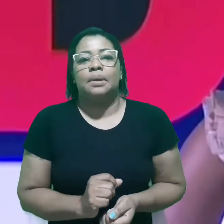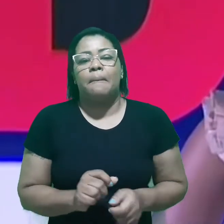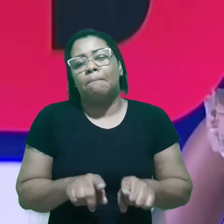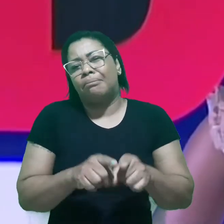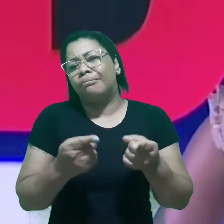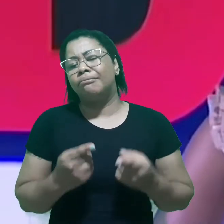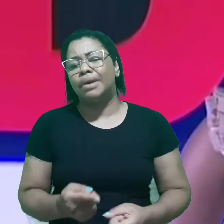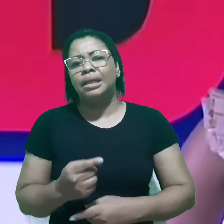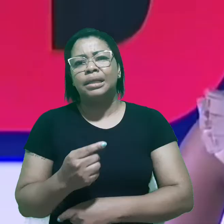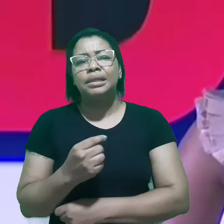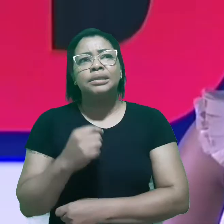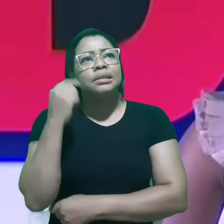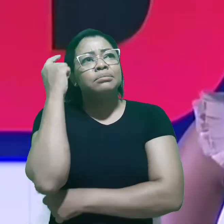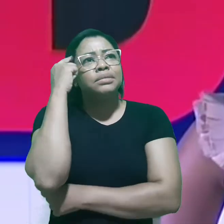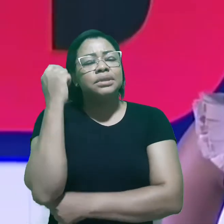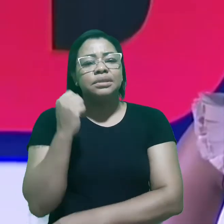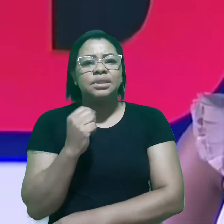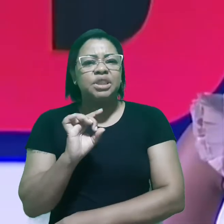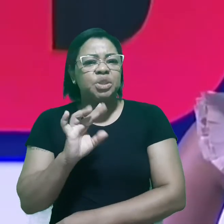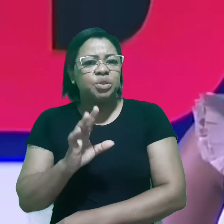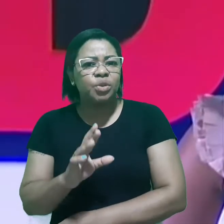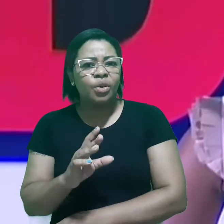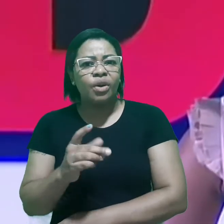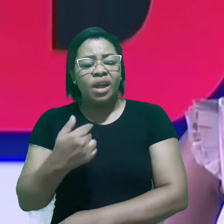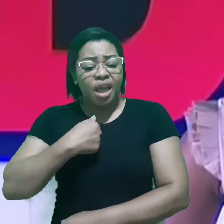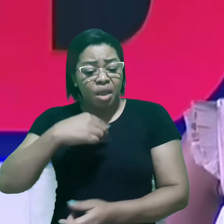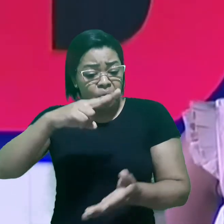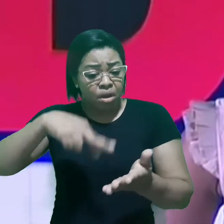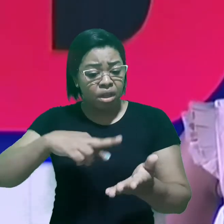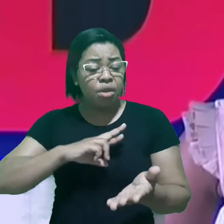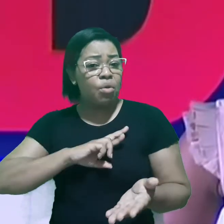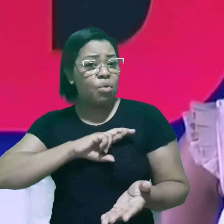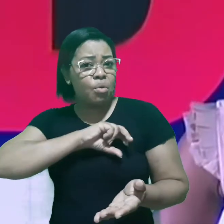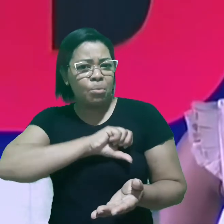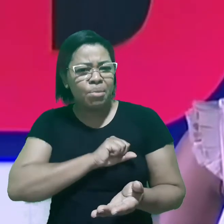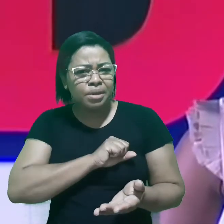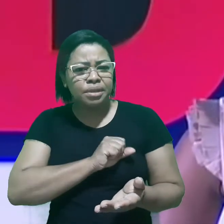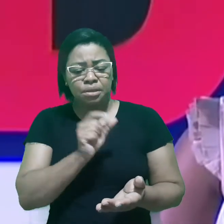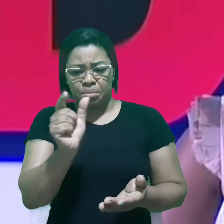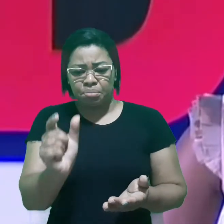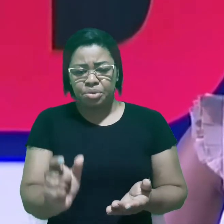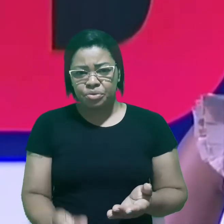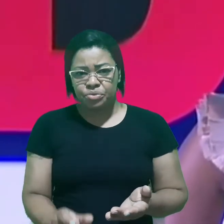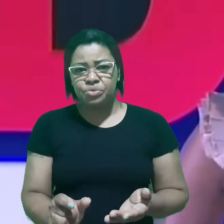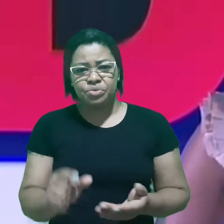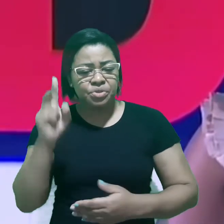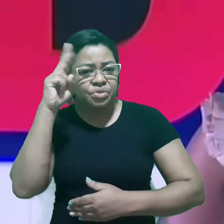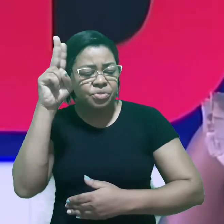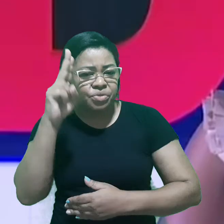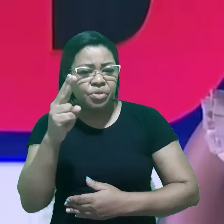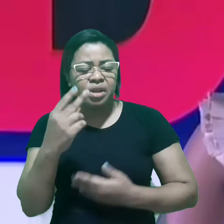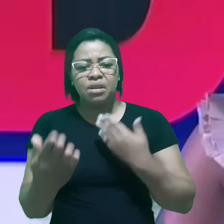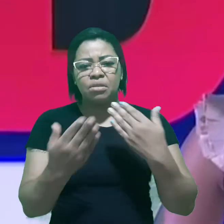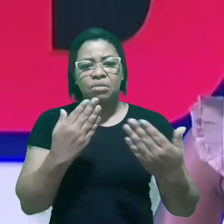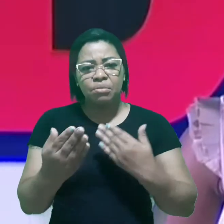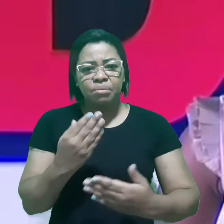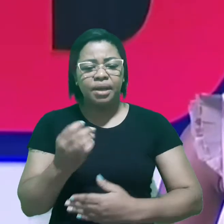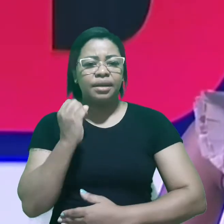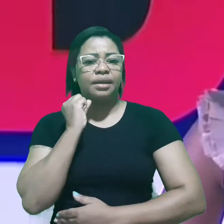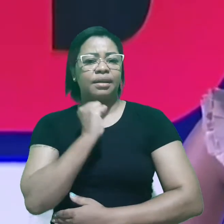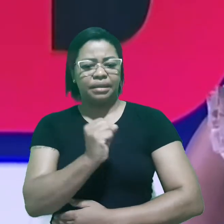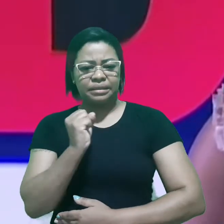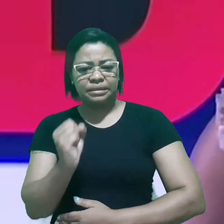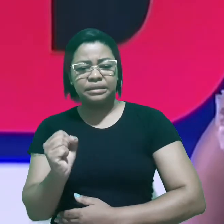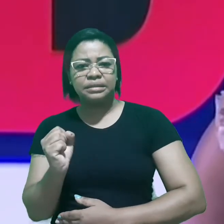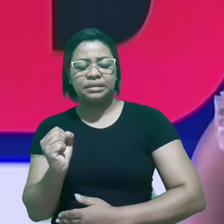um romance no qual uma personagem era um assassino em série, que isso representava de alguma forma todos os americanos. E agora isso